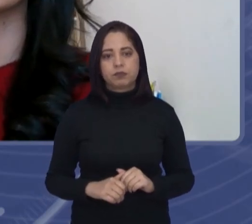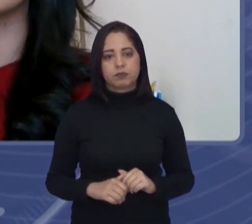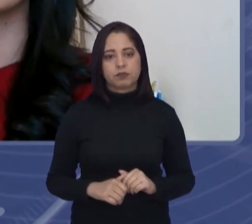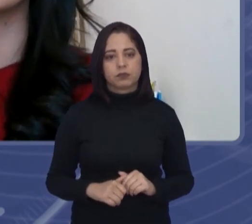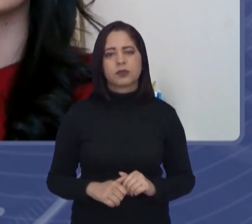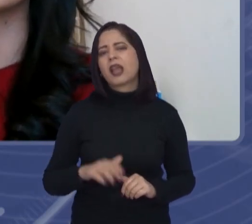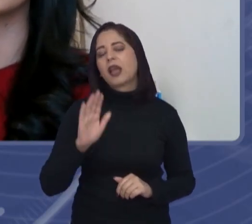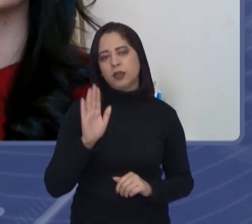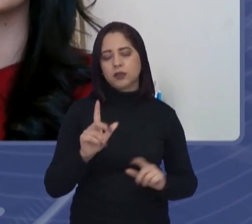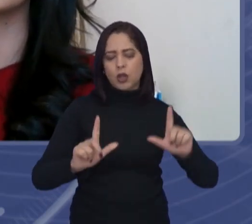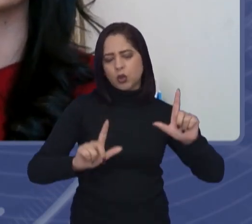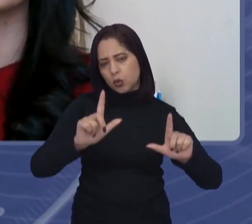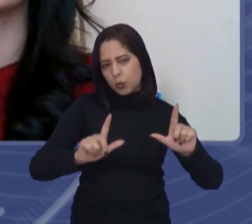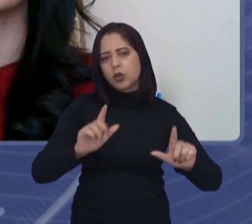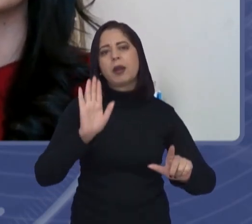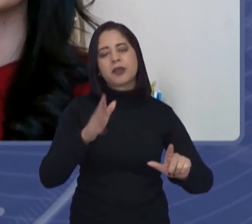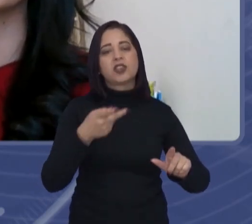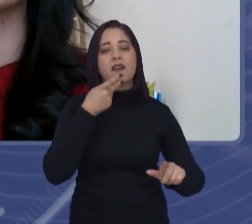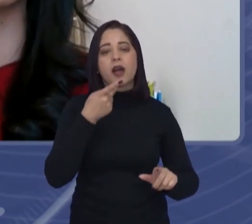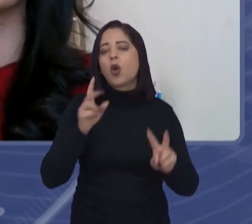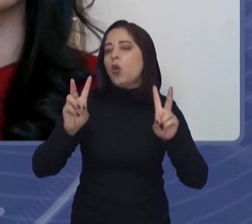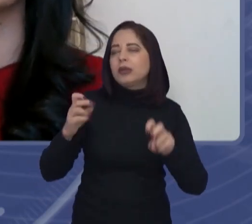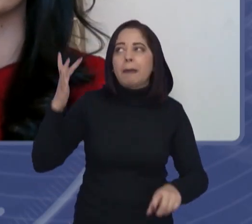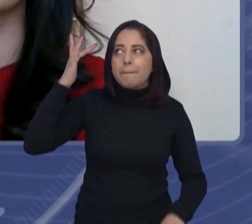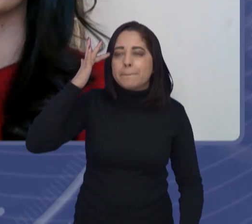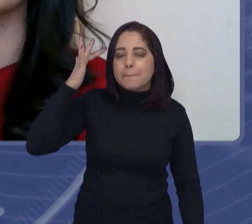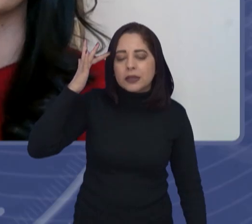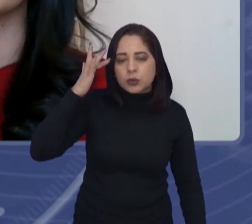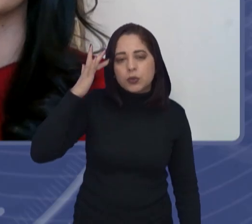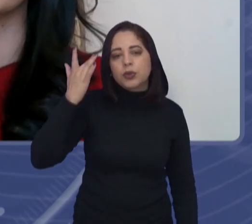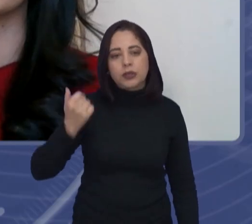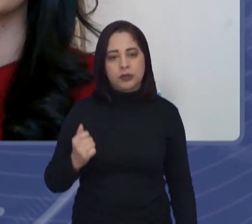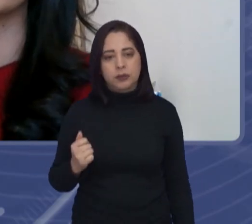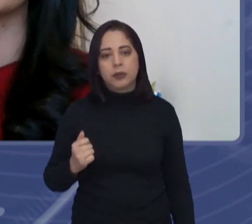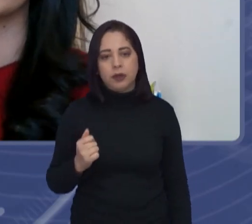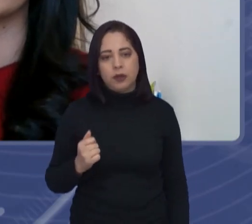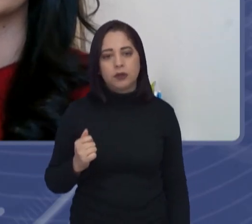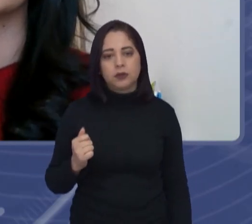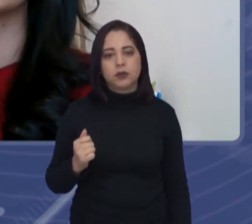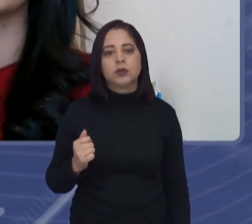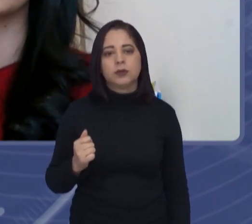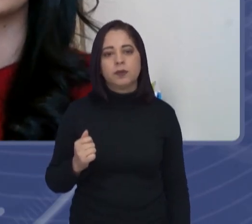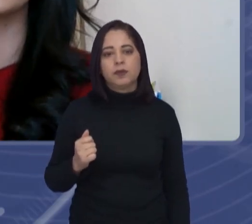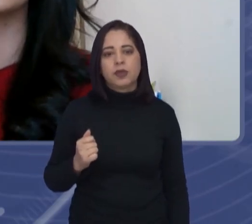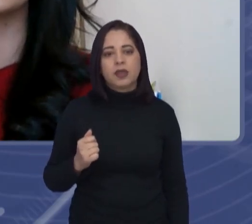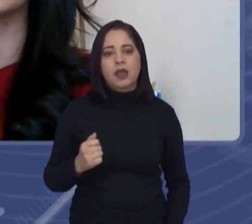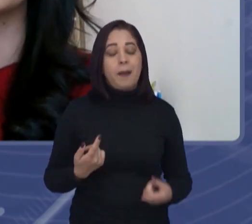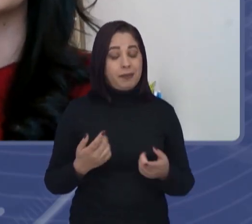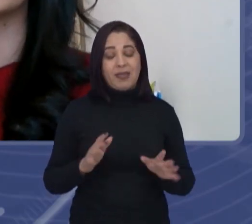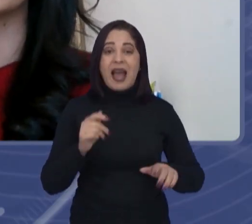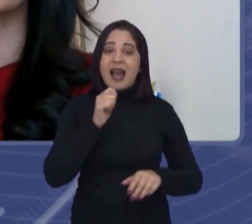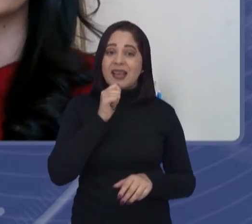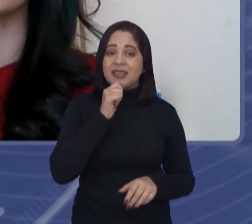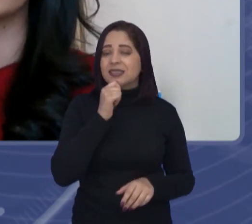ao longo do programa, né? Do amadurecimento, a gente até citou o fato de que ainda não há um consenso de